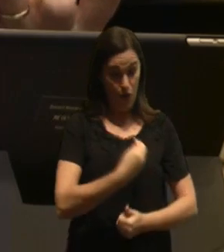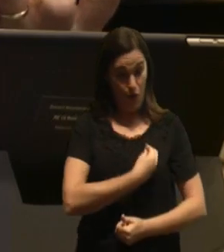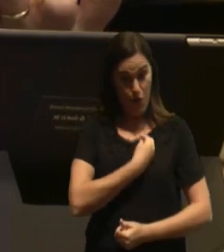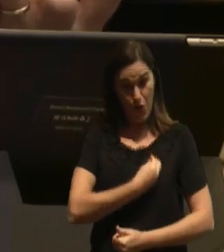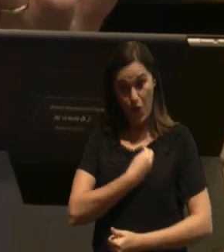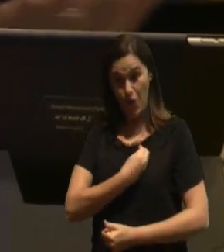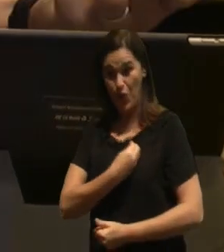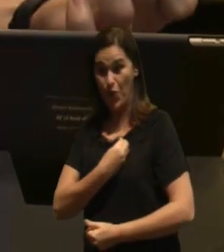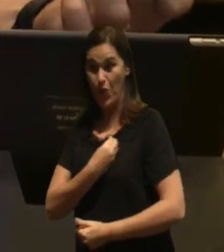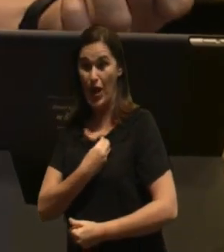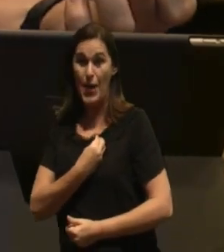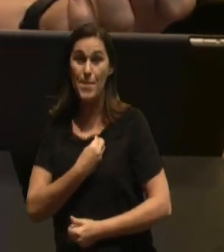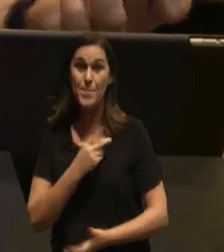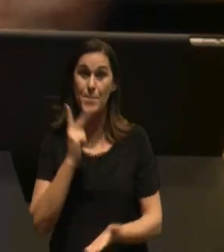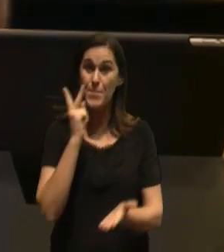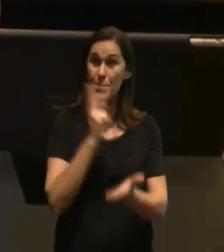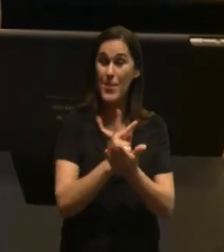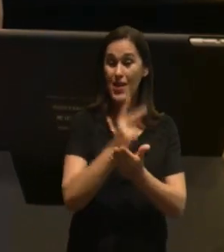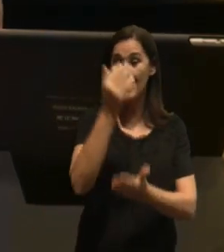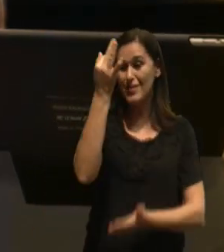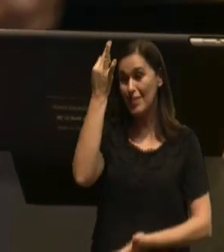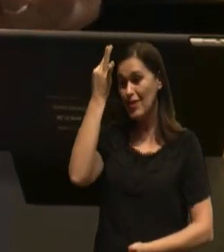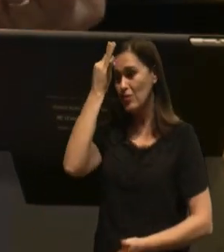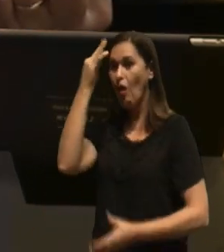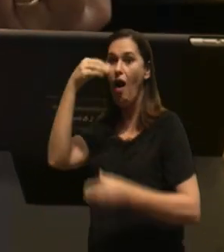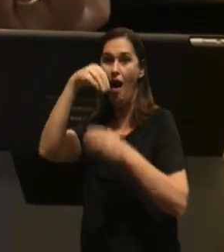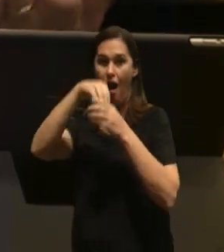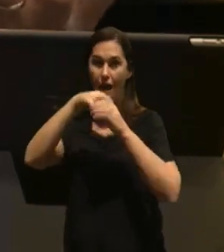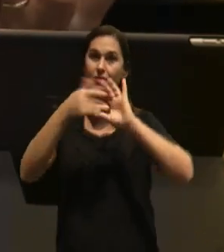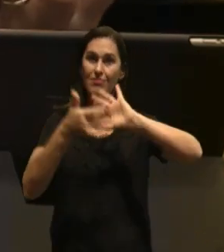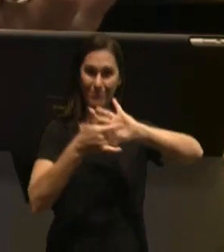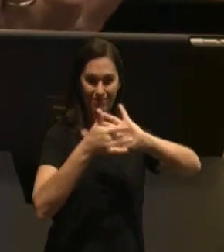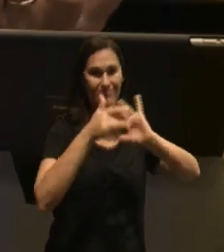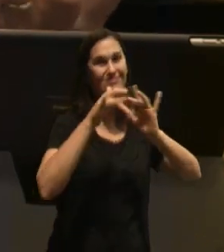vivemos uma mesma fé em Jesus.